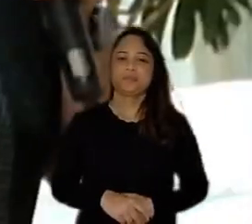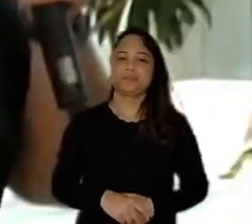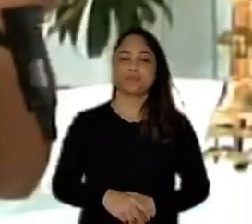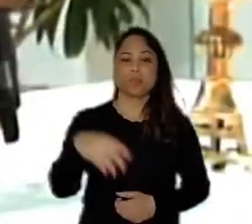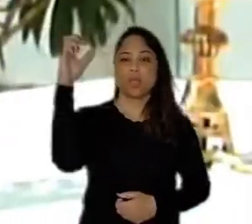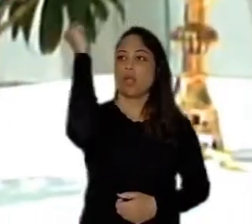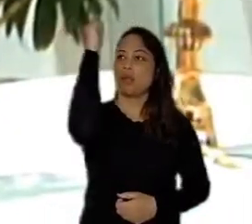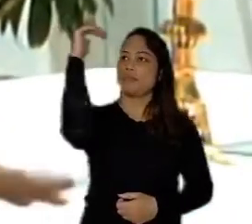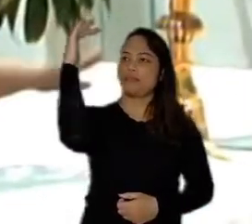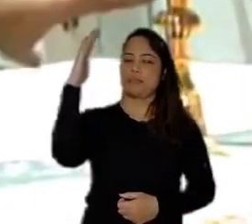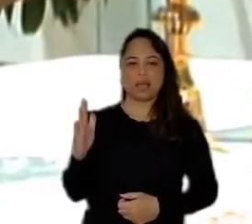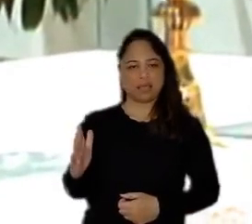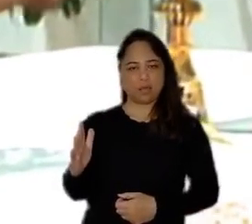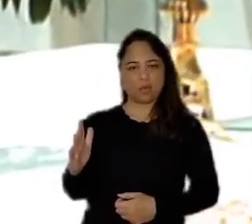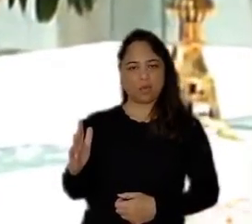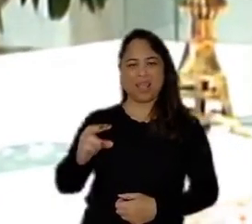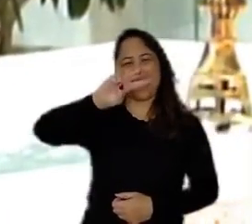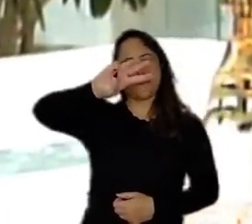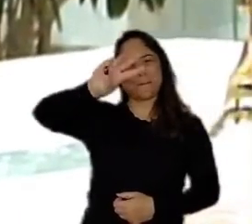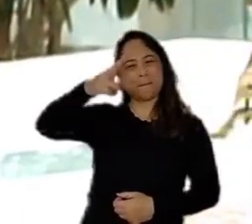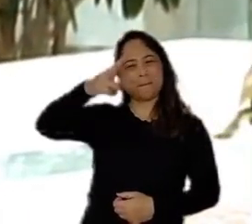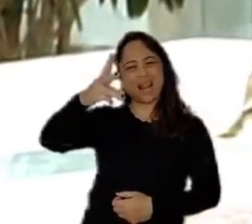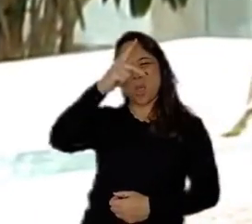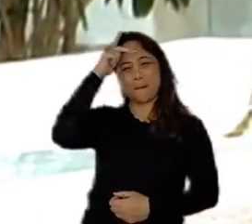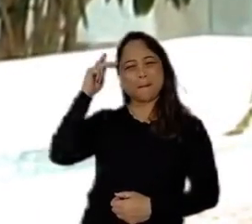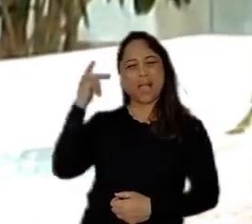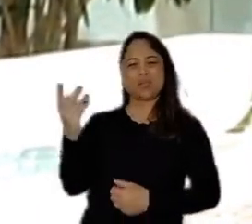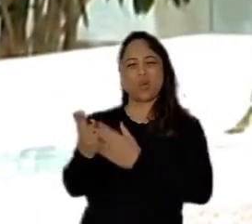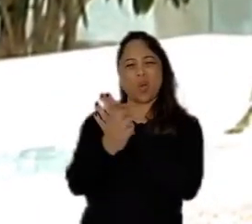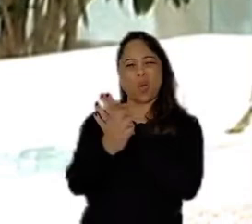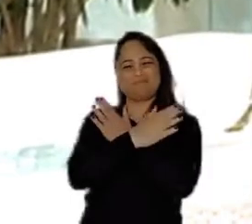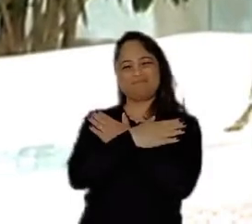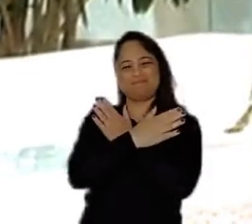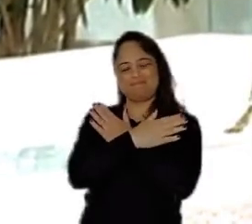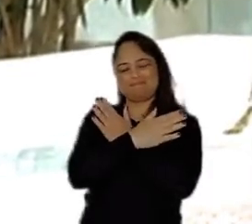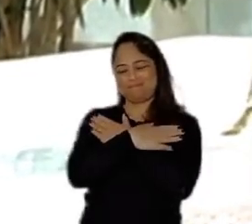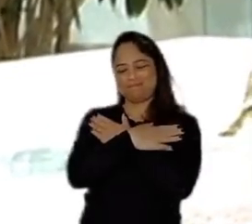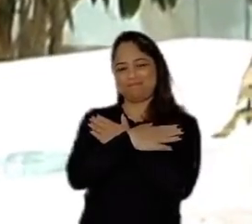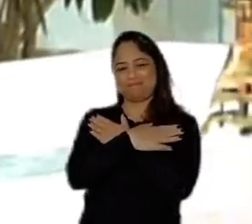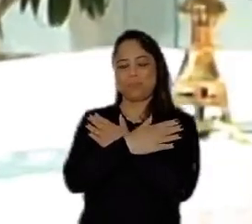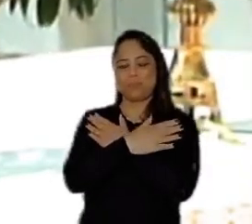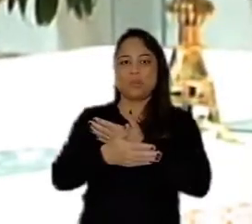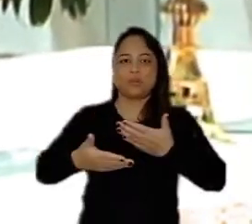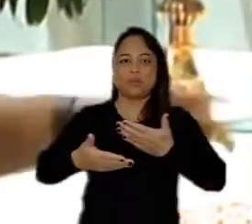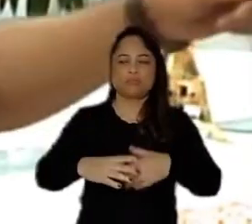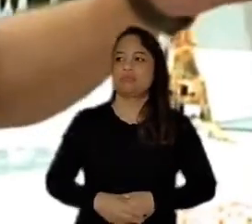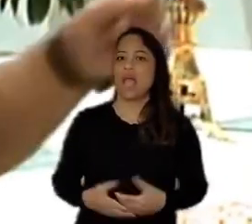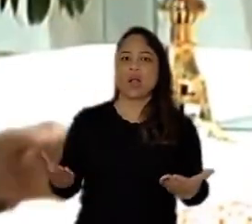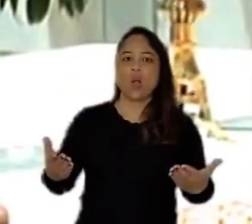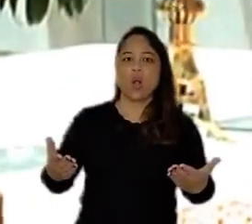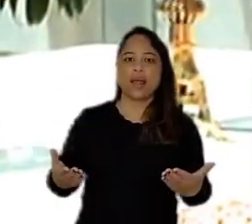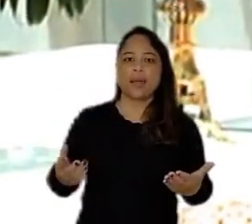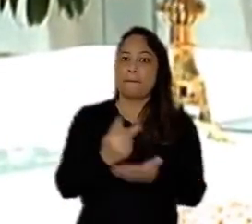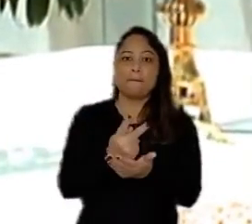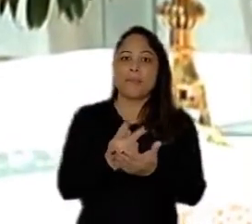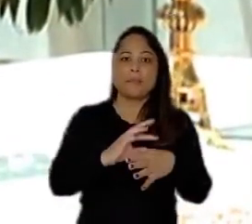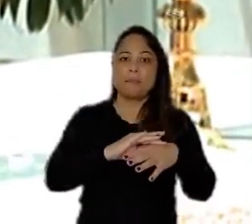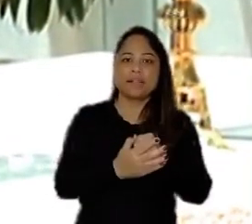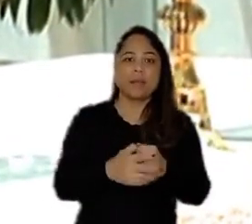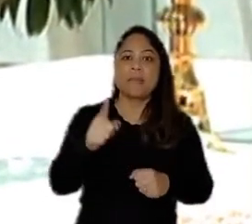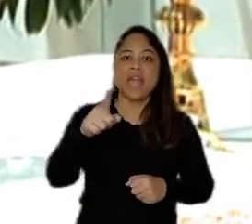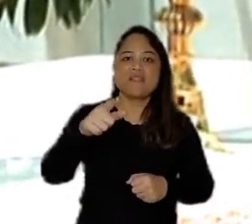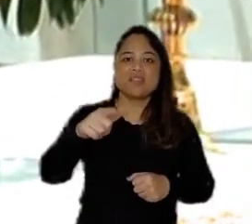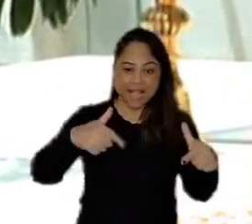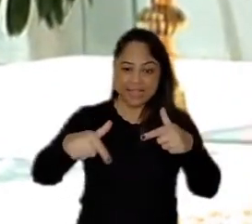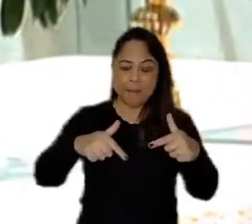O Brasil está com não sei quantos milhões de desempregados, mas de repente no meio da pandemia Deus providenciou um emprego para